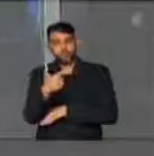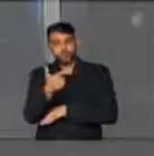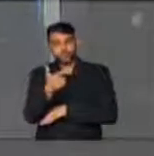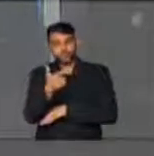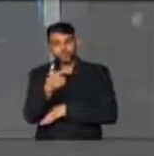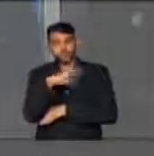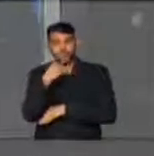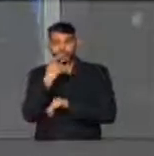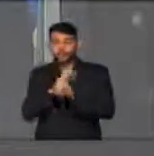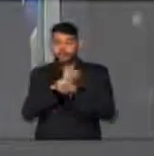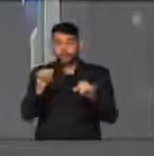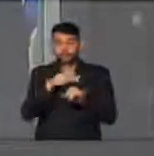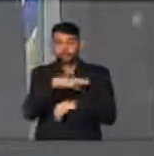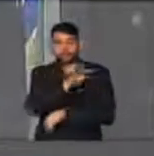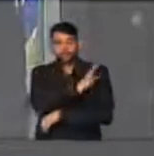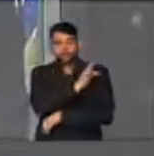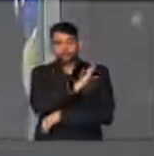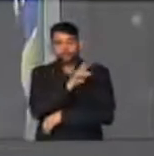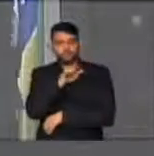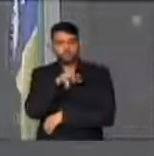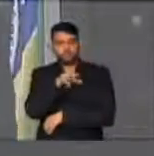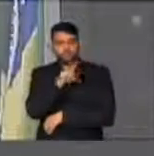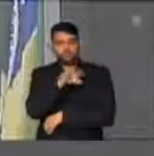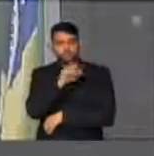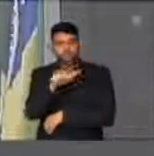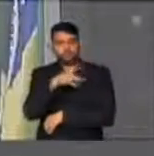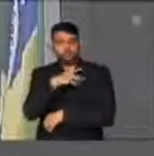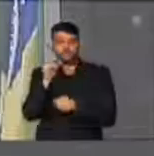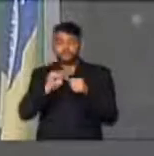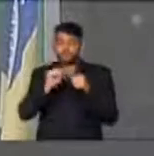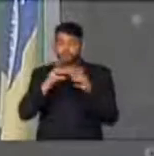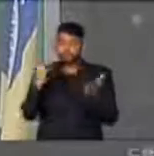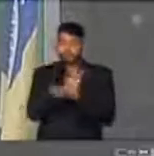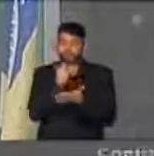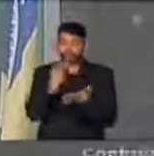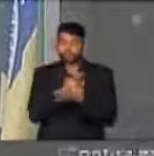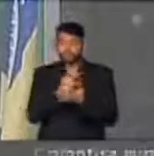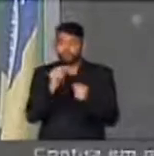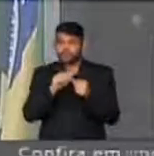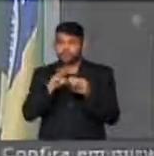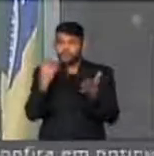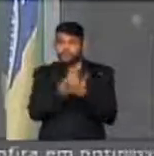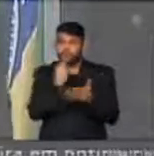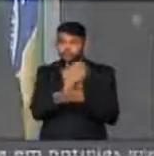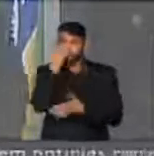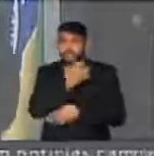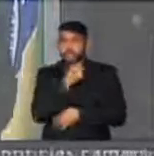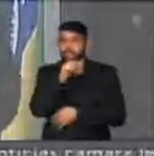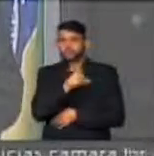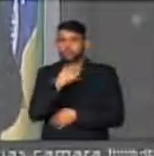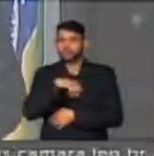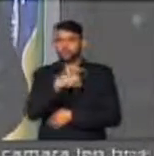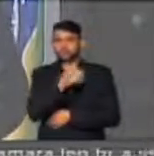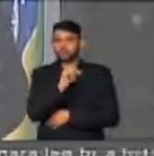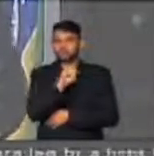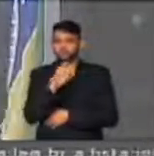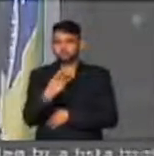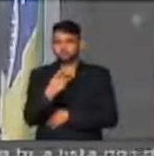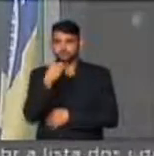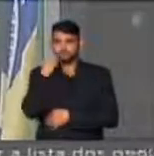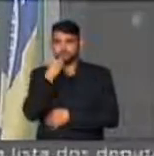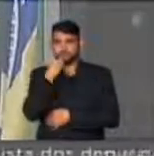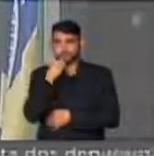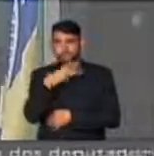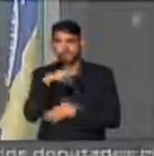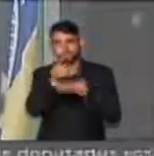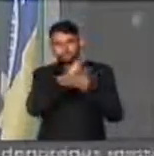são advertidos pelos técnicos do Tesouro Nacional que cometiam erros graves. E em 2013, deputado,